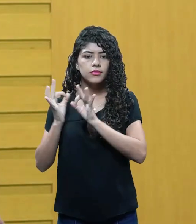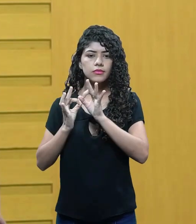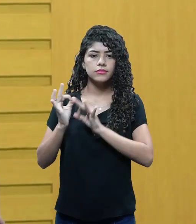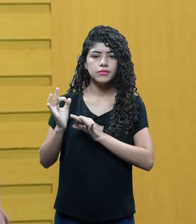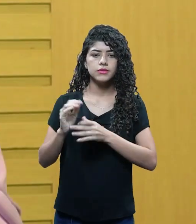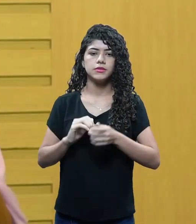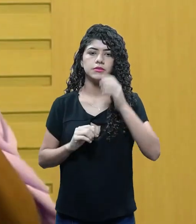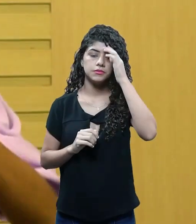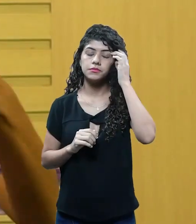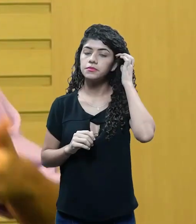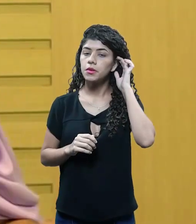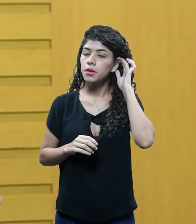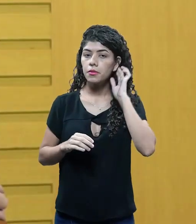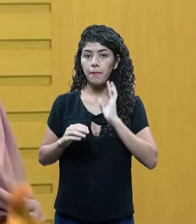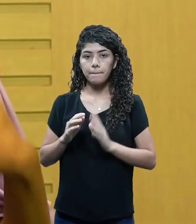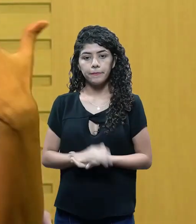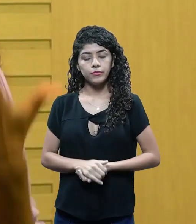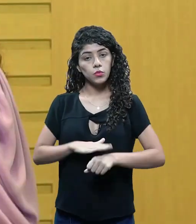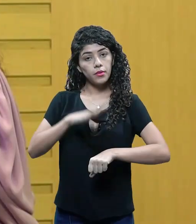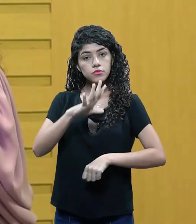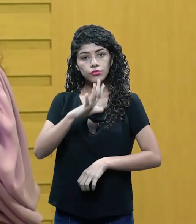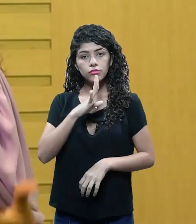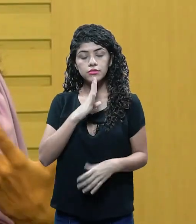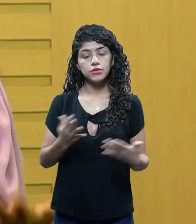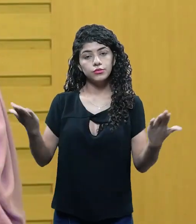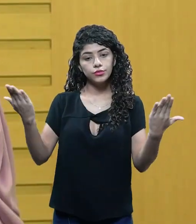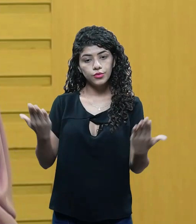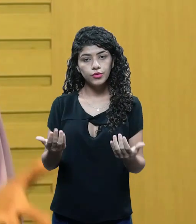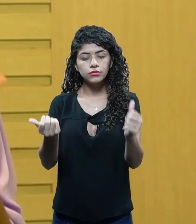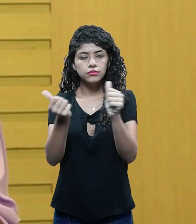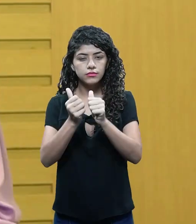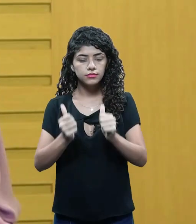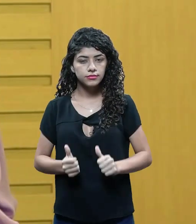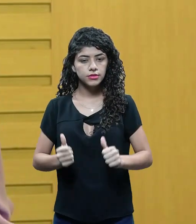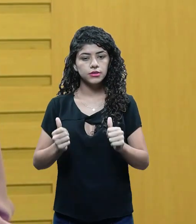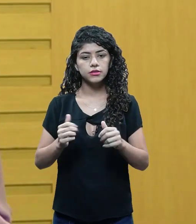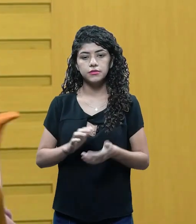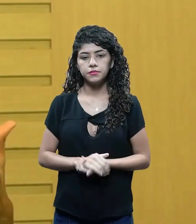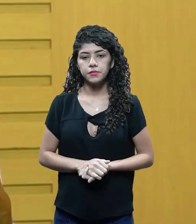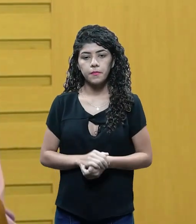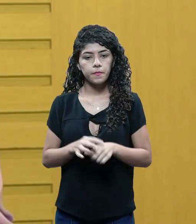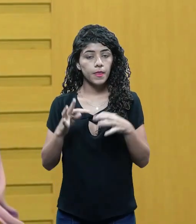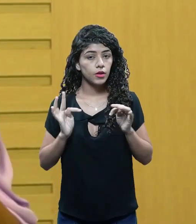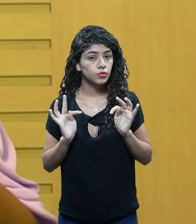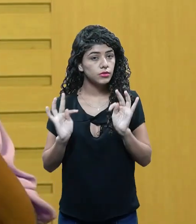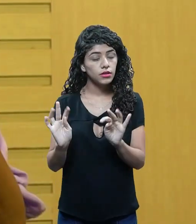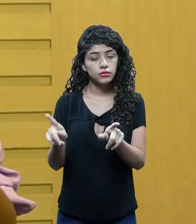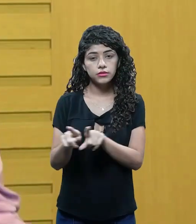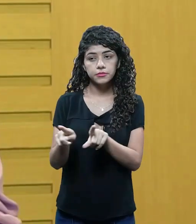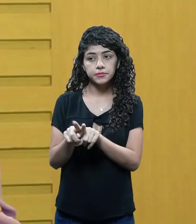que circula, qual é o rigor mais popular hoje sobre os roteiros, sobre a avaliação de roteiros, sobre o roteiro